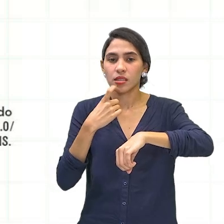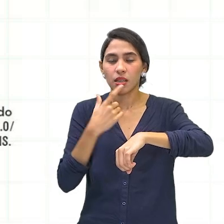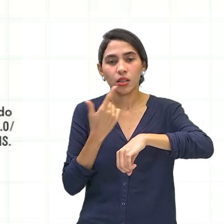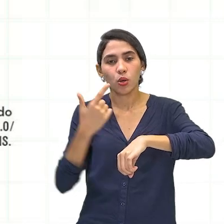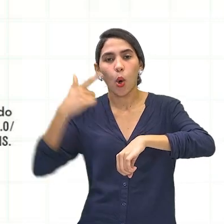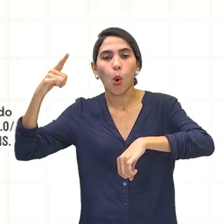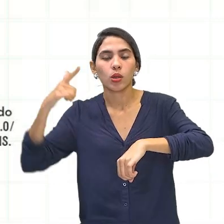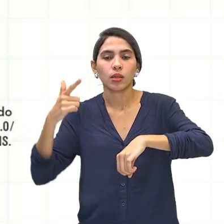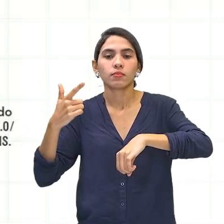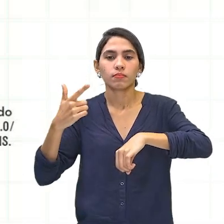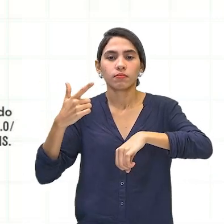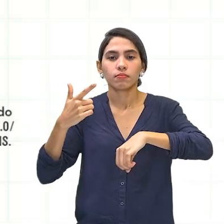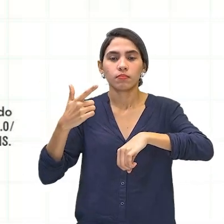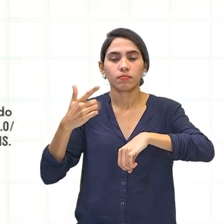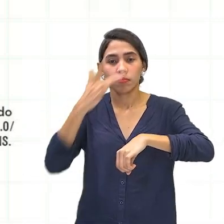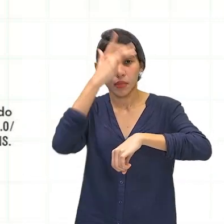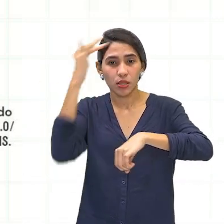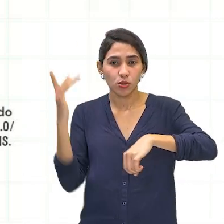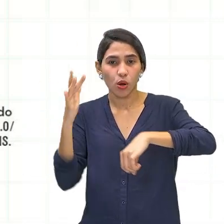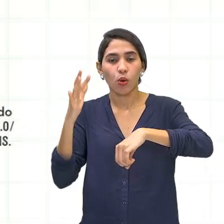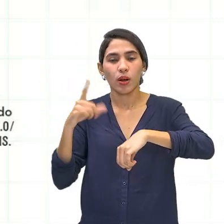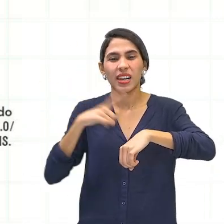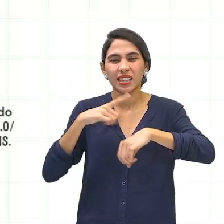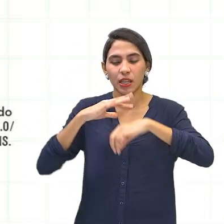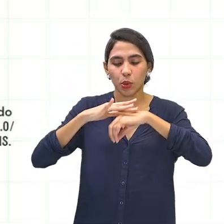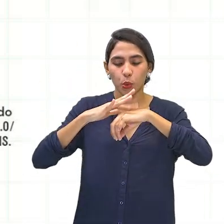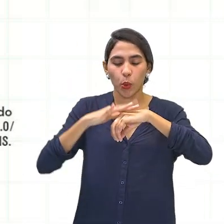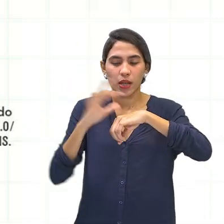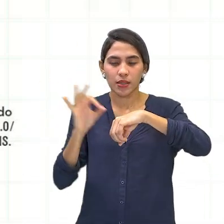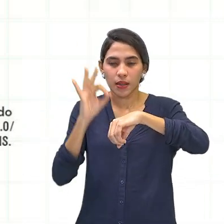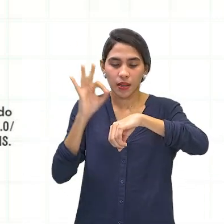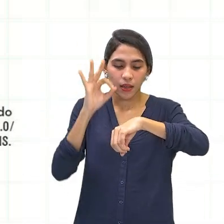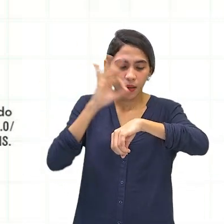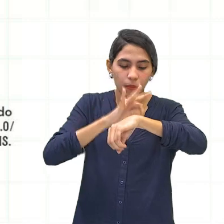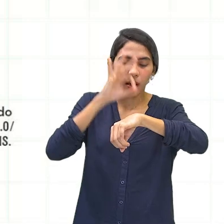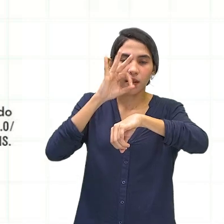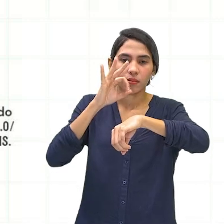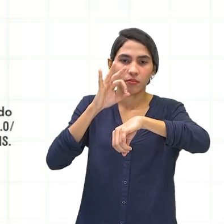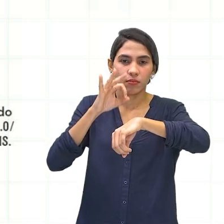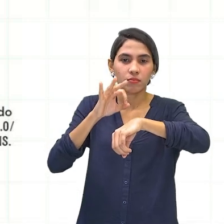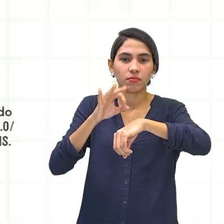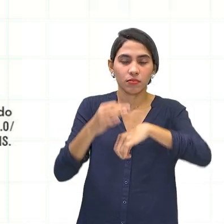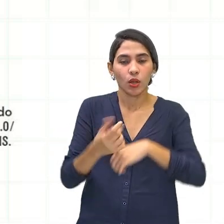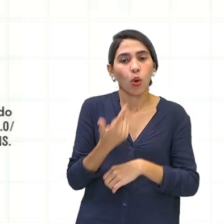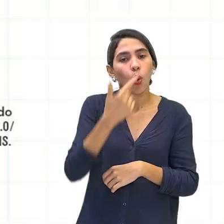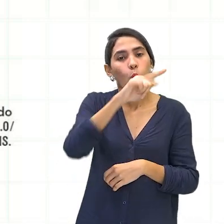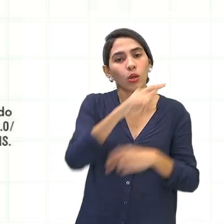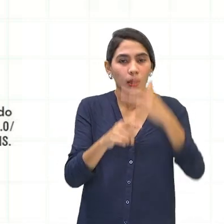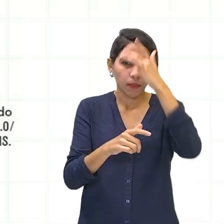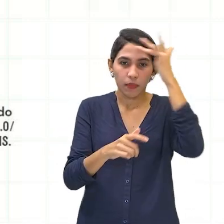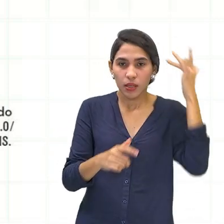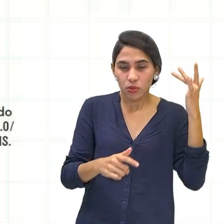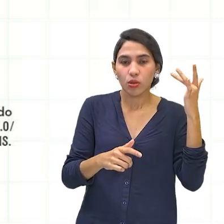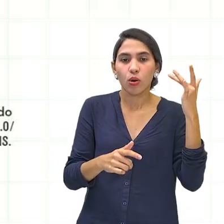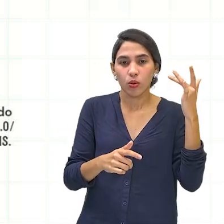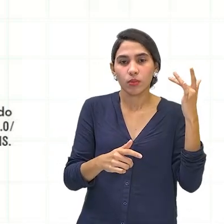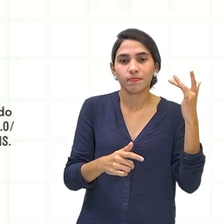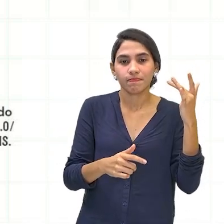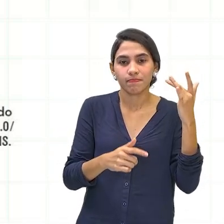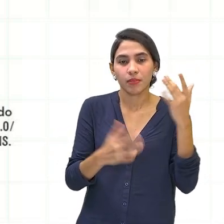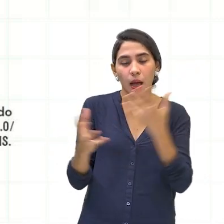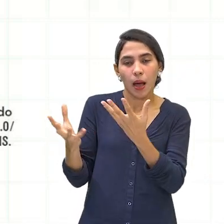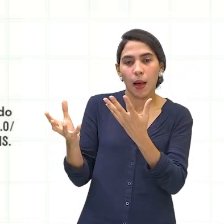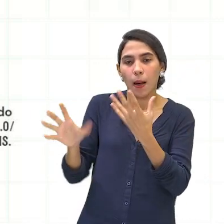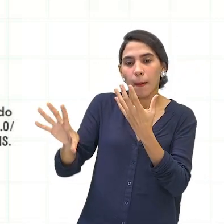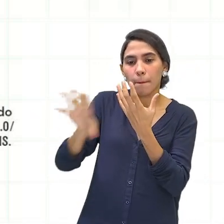pessoa contaminada. Nesse sangue vão ter ali aqueles protozoários e ele vai passar para uma outra pessoa, infectando aquela outra